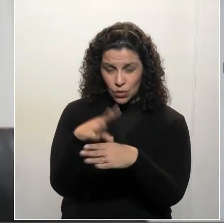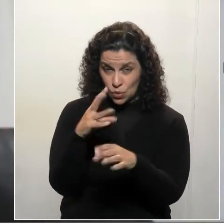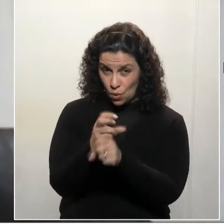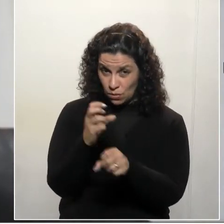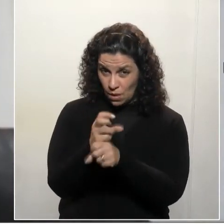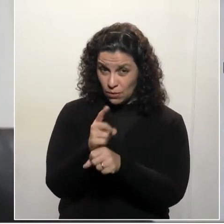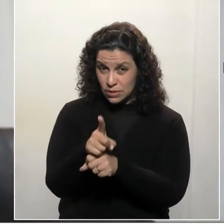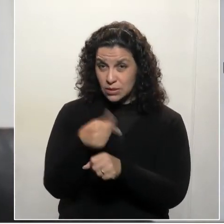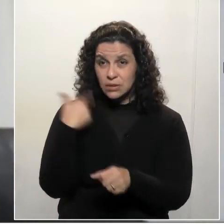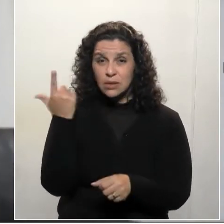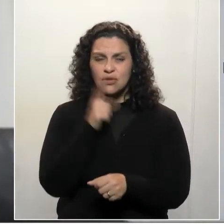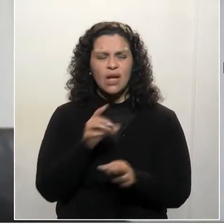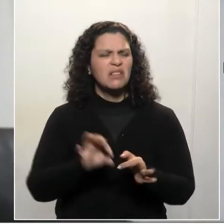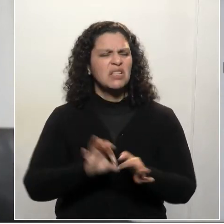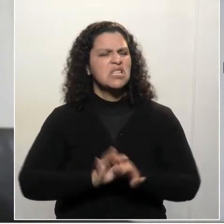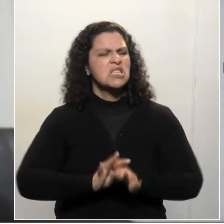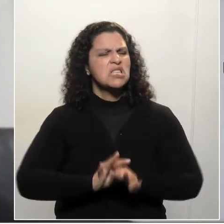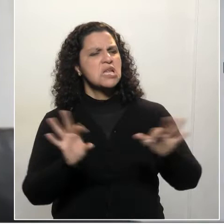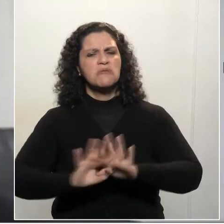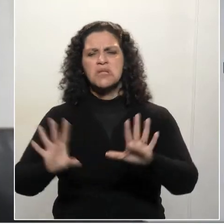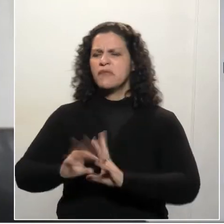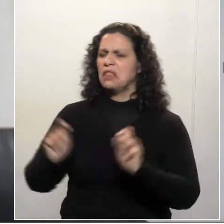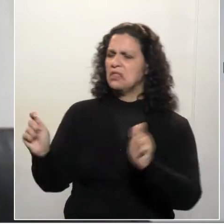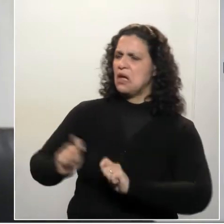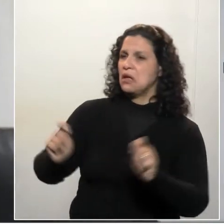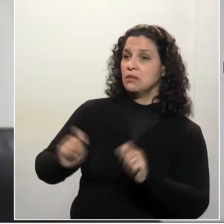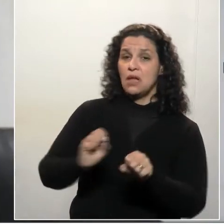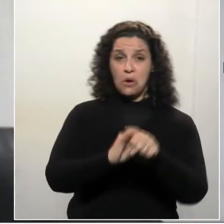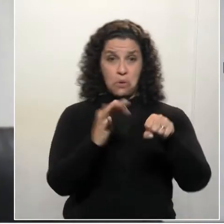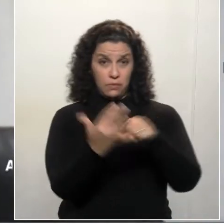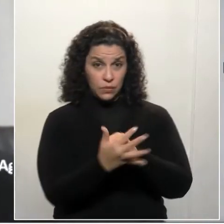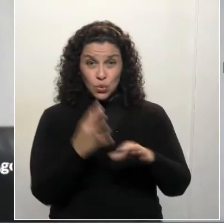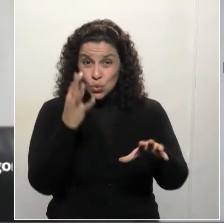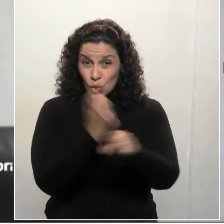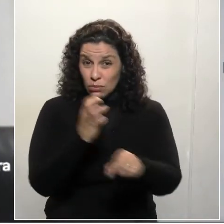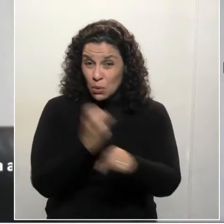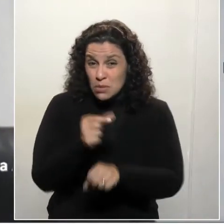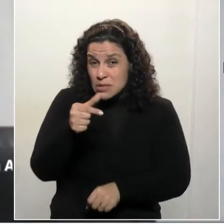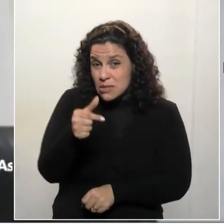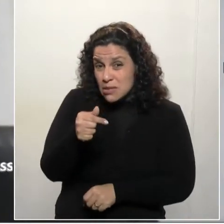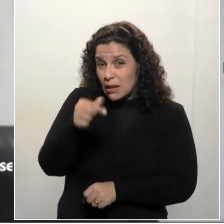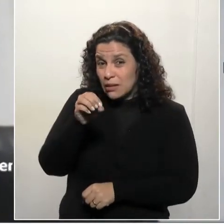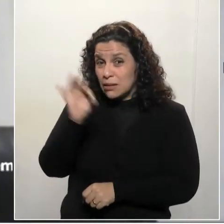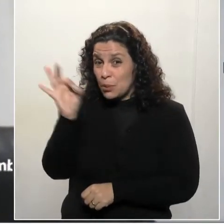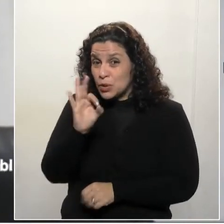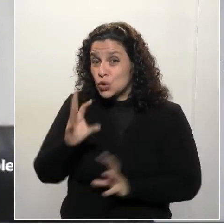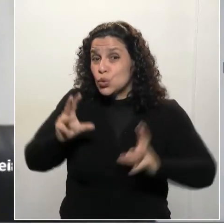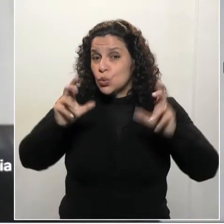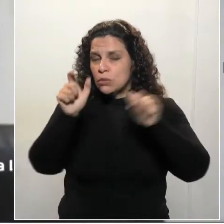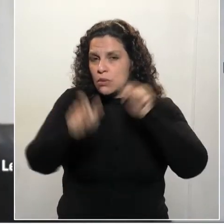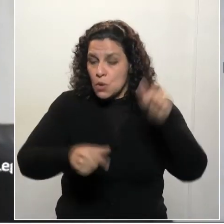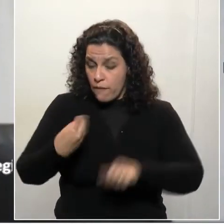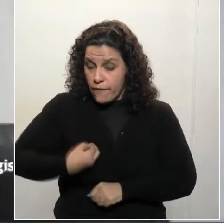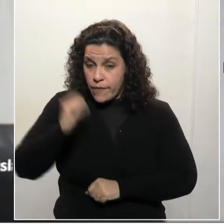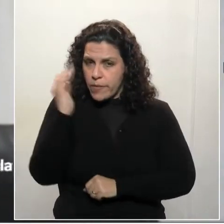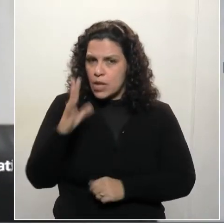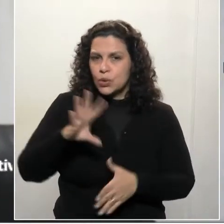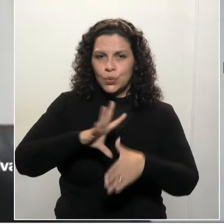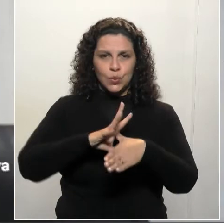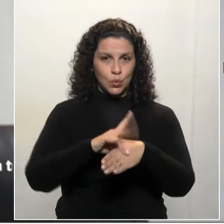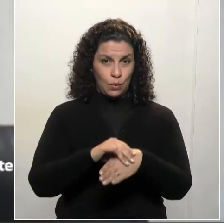se deixar ele correr solto. Então, veja, isso seria mais